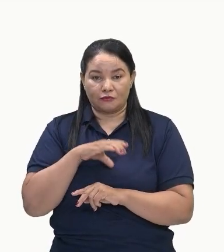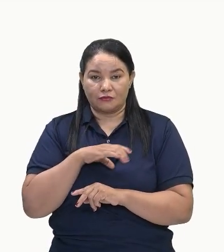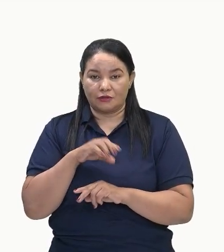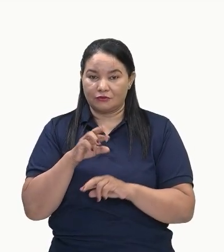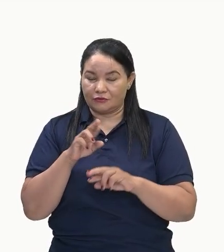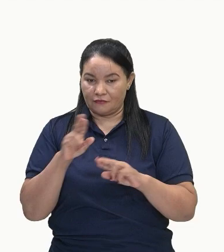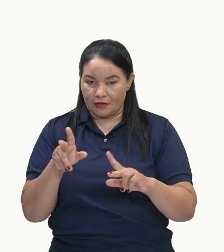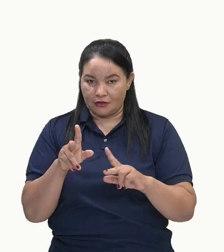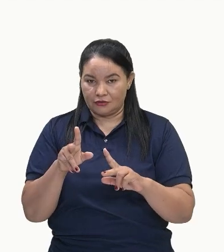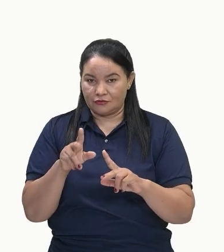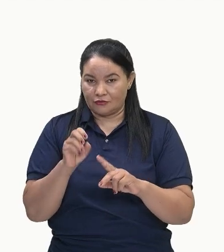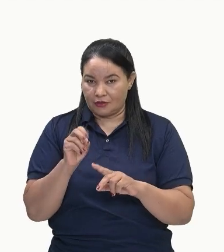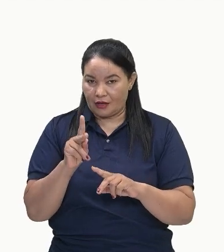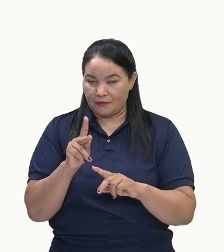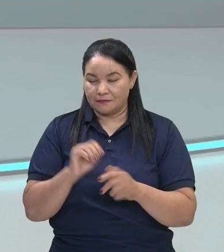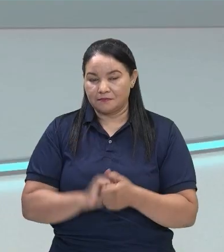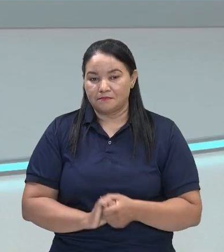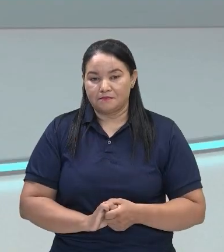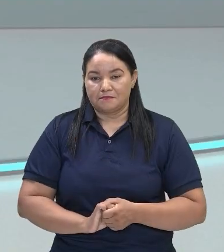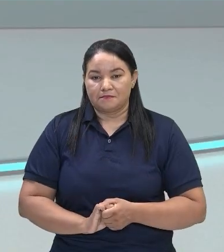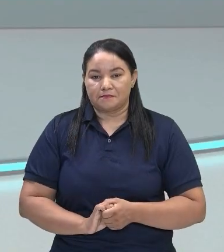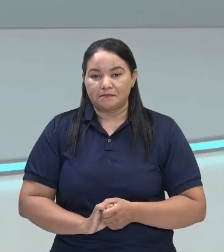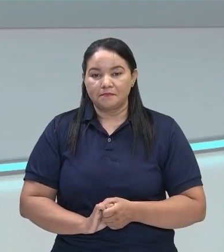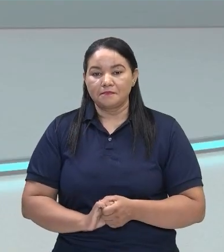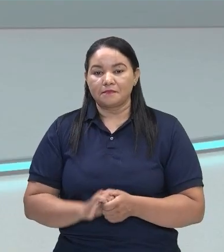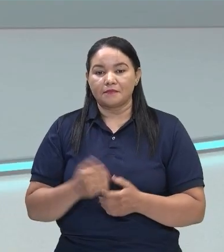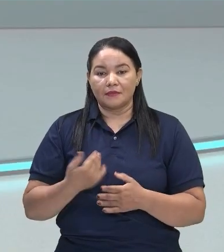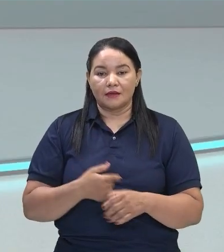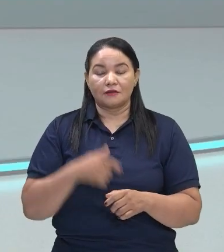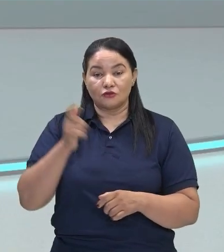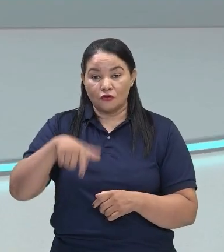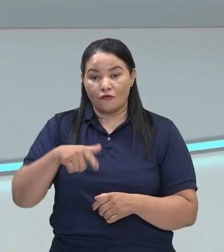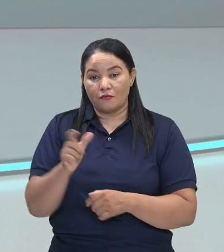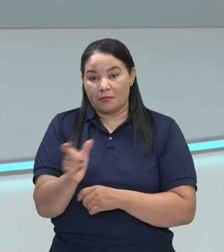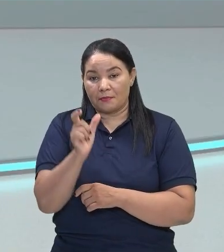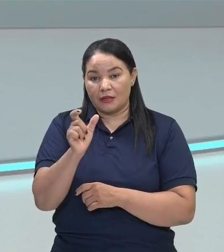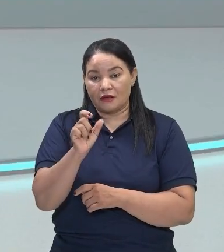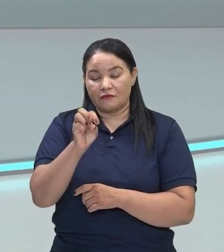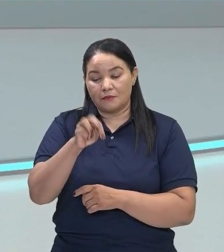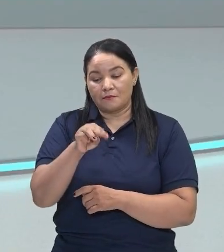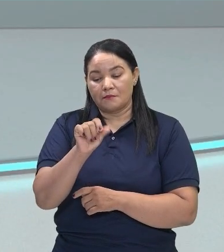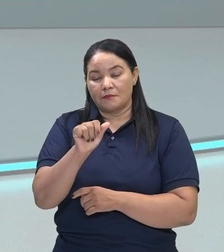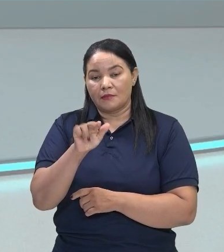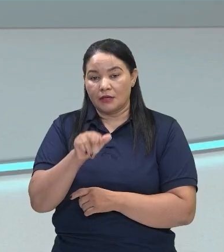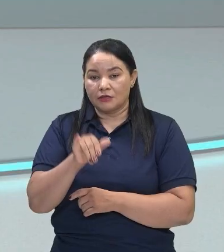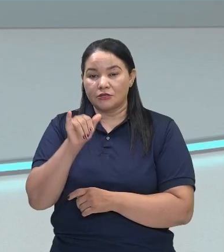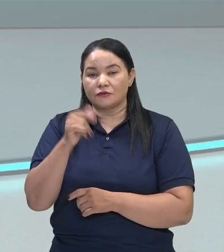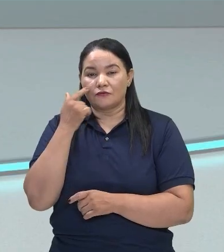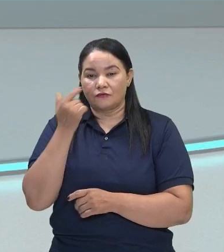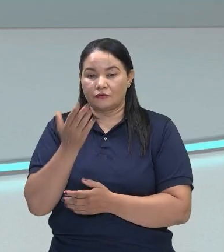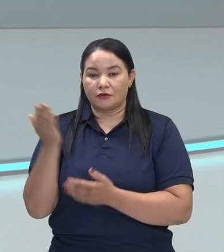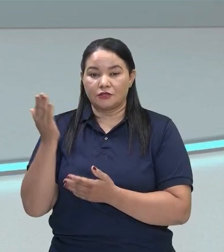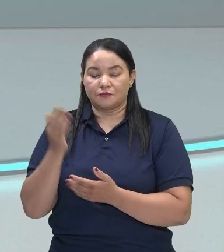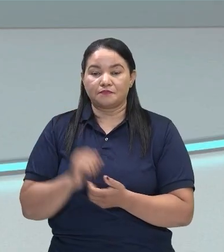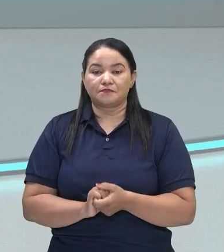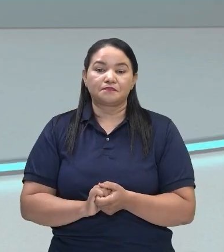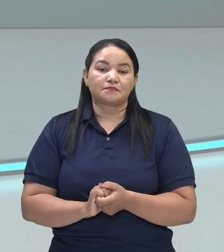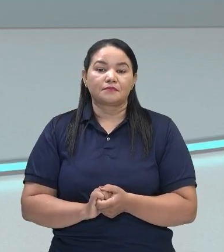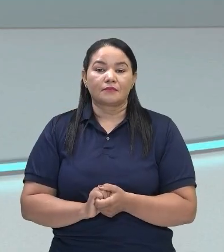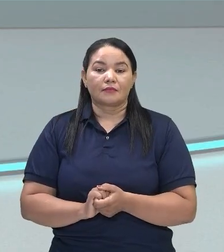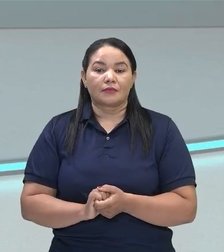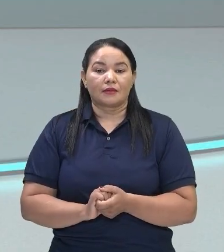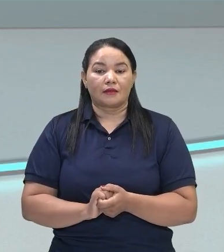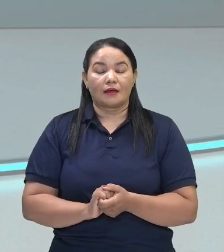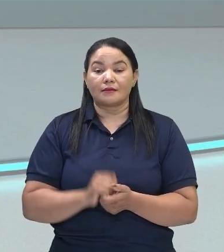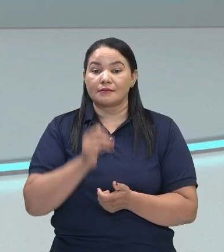som, ok? Continuando. Então, né, nós já vimos aí que nós utilizamos o many, que